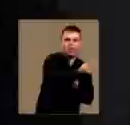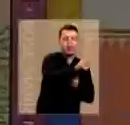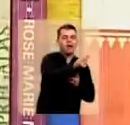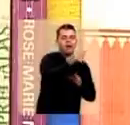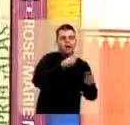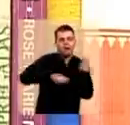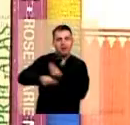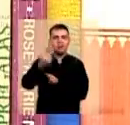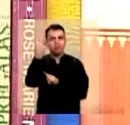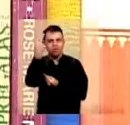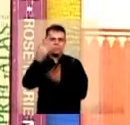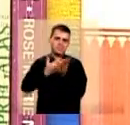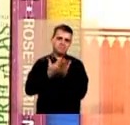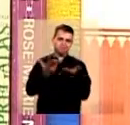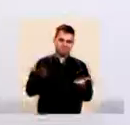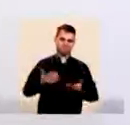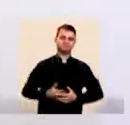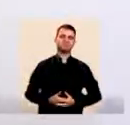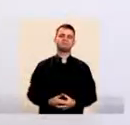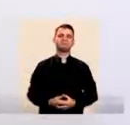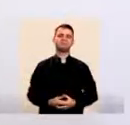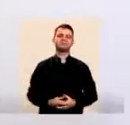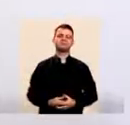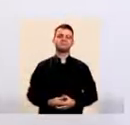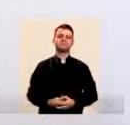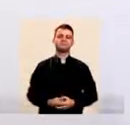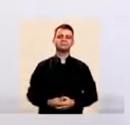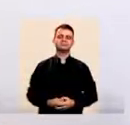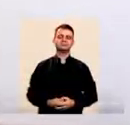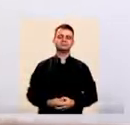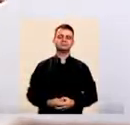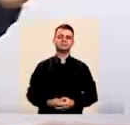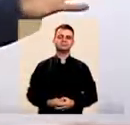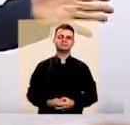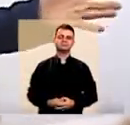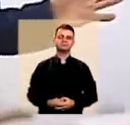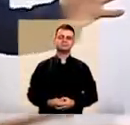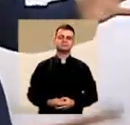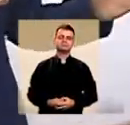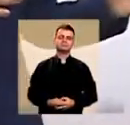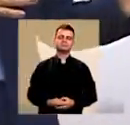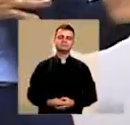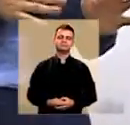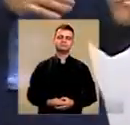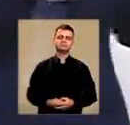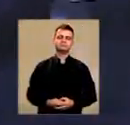parado.